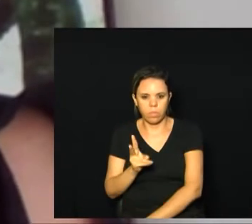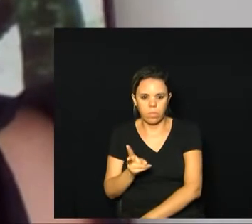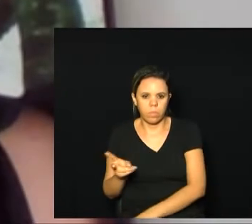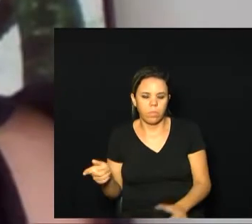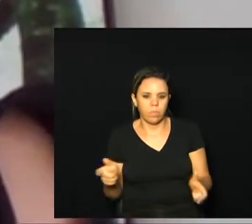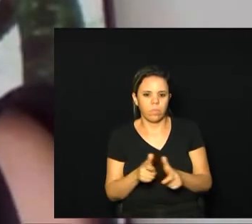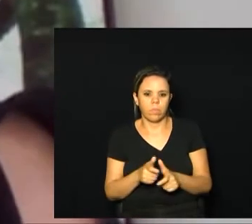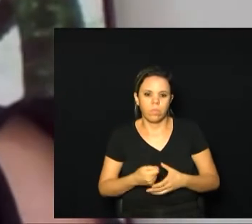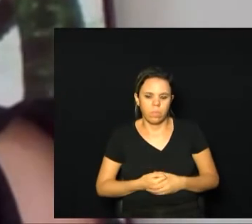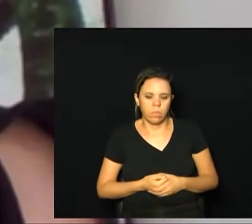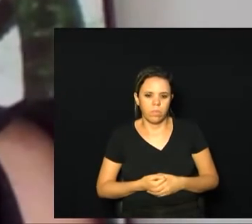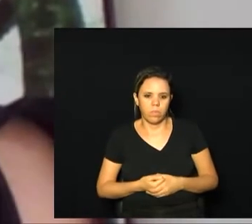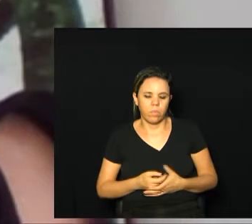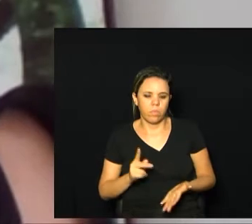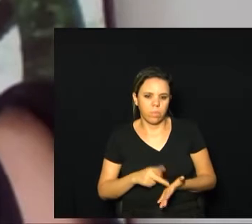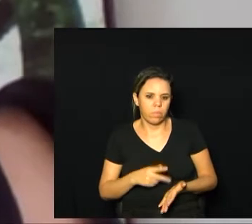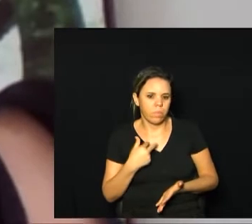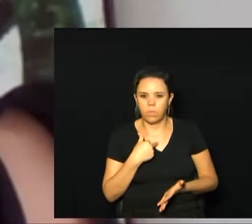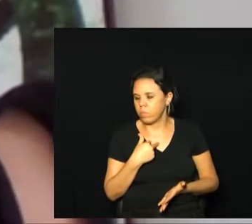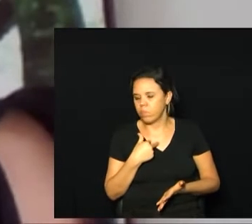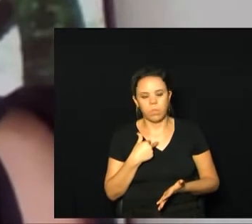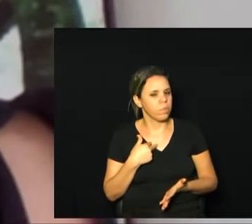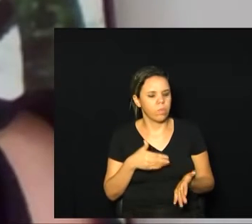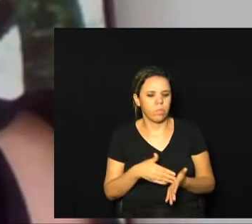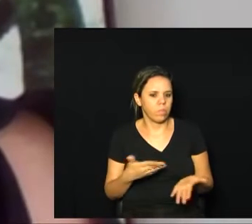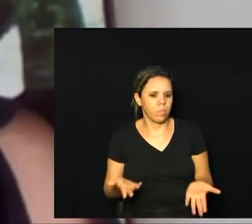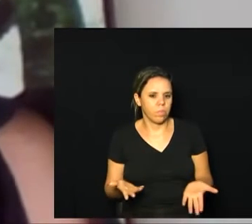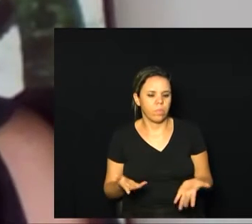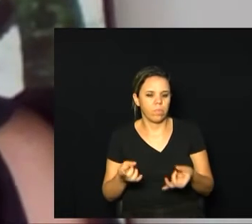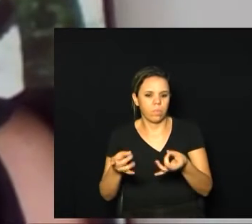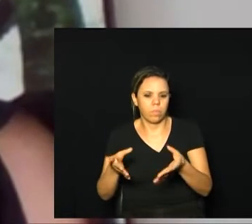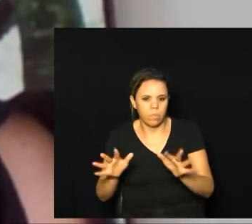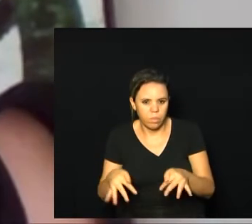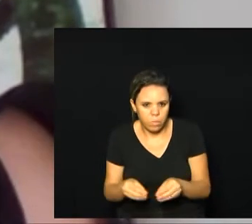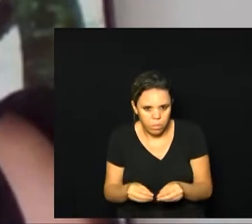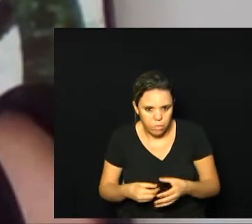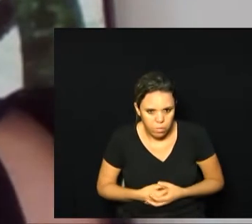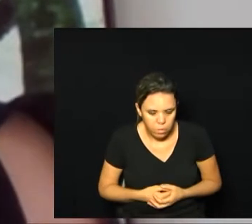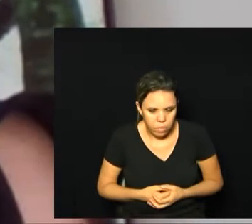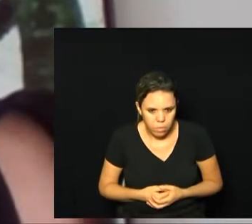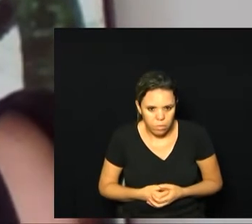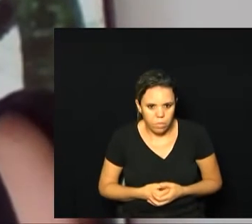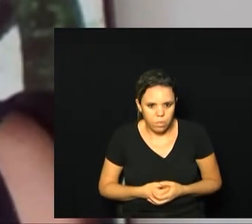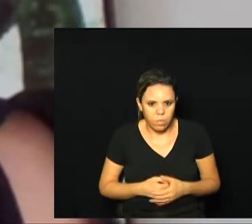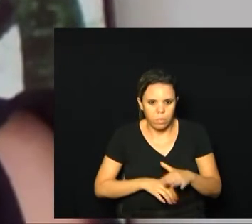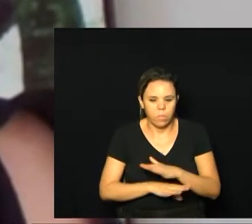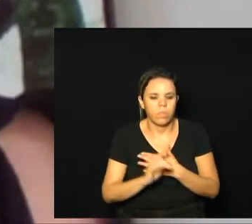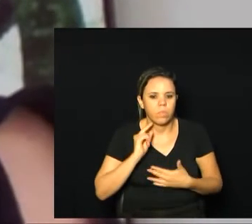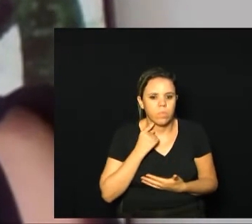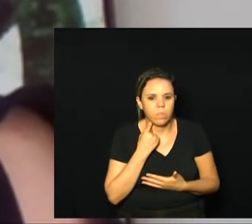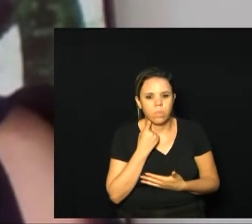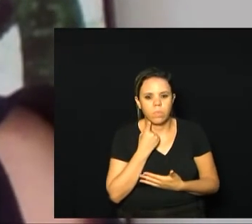mínimo possível e realmente aquilo que não dá, em último caso, eu faço a disposição final deles num aterro